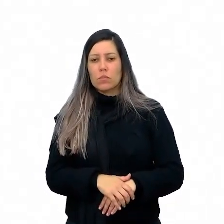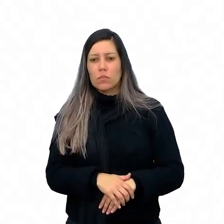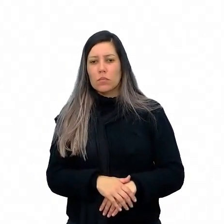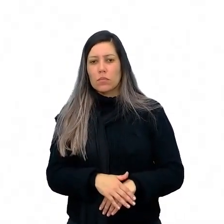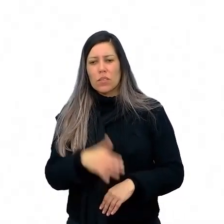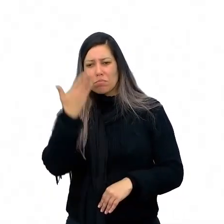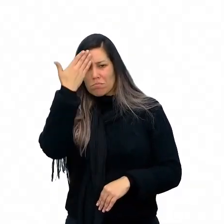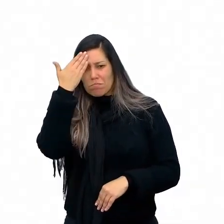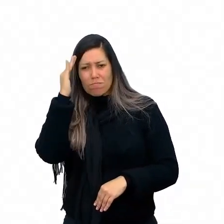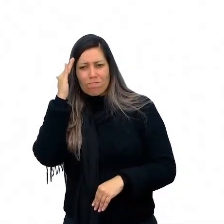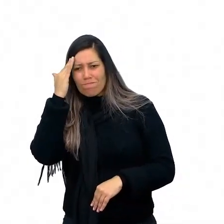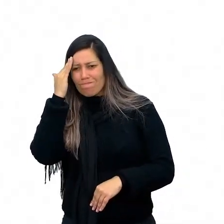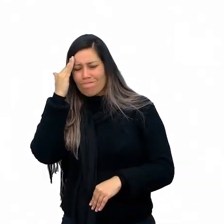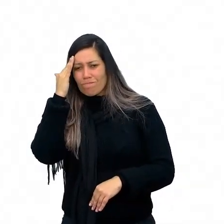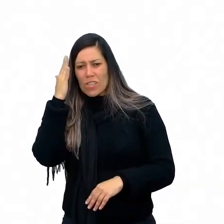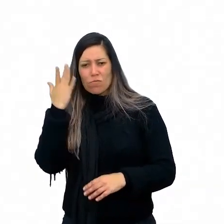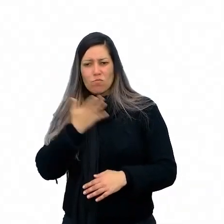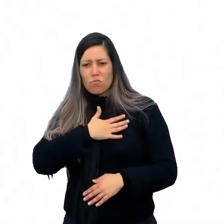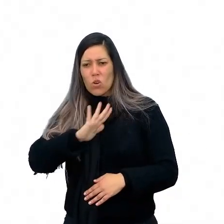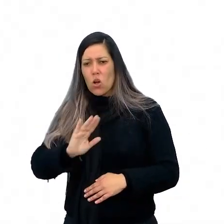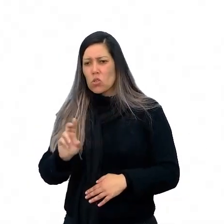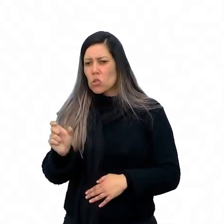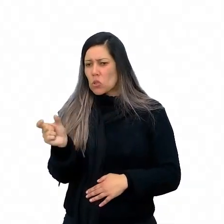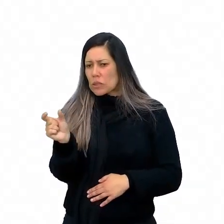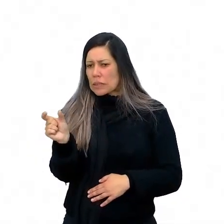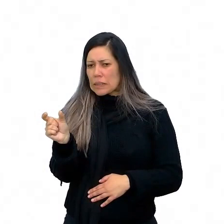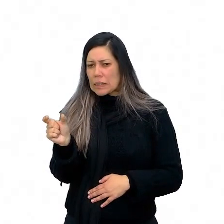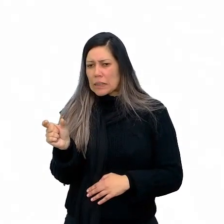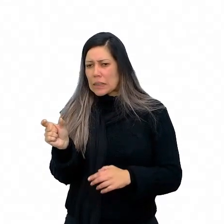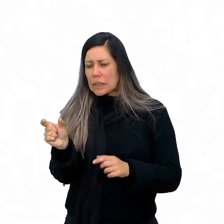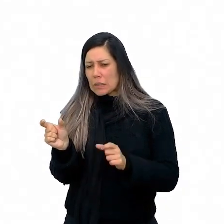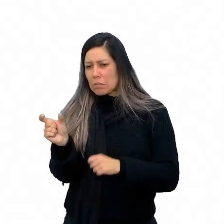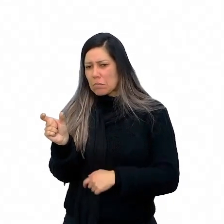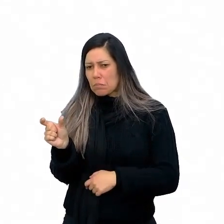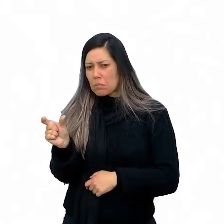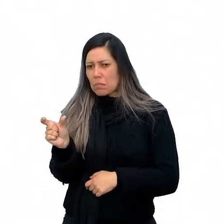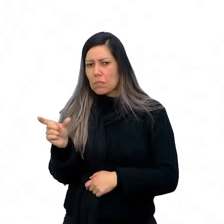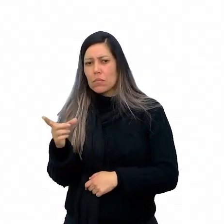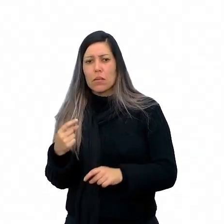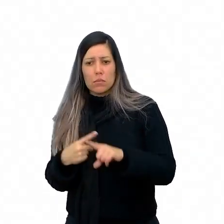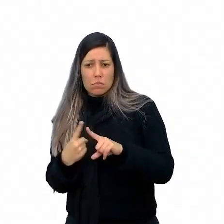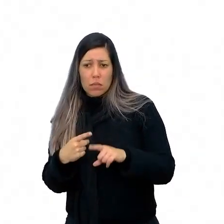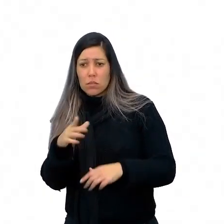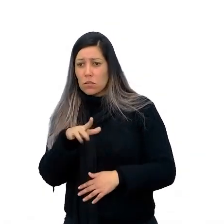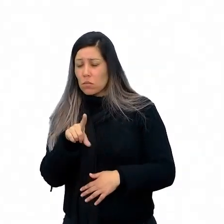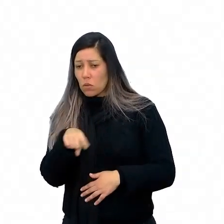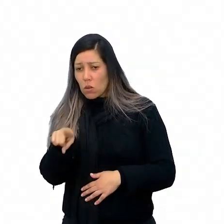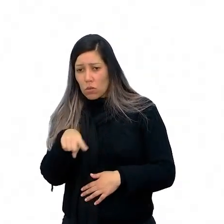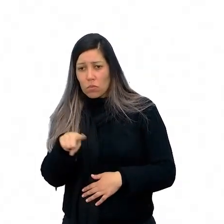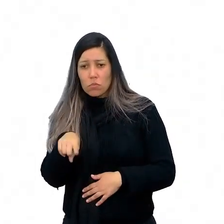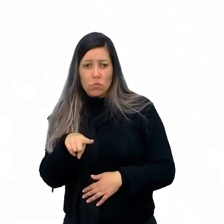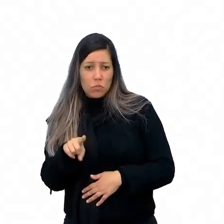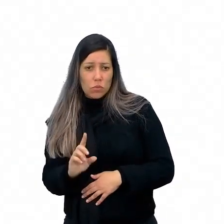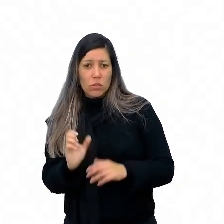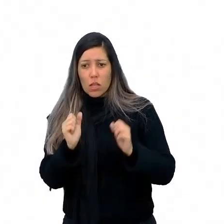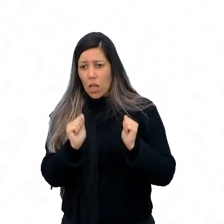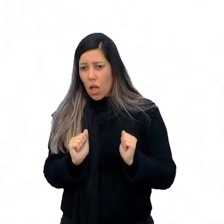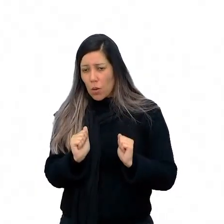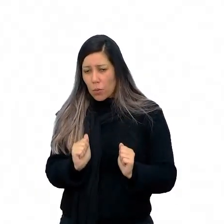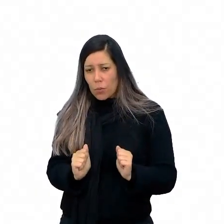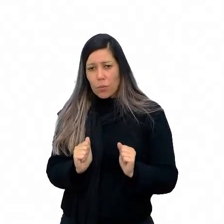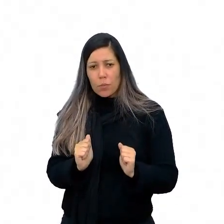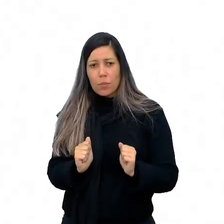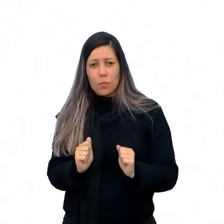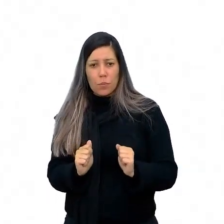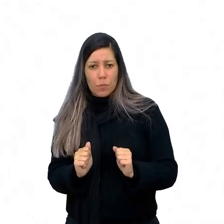desse termo, mas talvez caiba aqui agora, e aí eu espero, né, que vocês ouçam assim, fazendo todas as ressalvas, mas